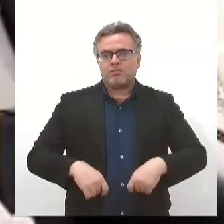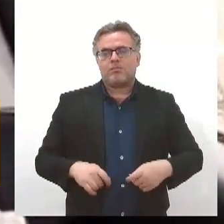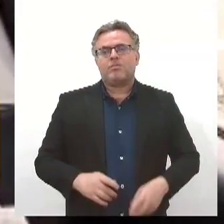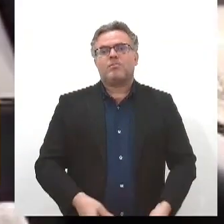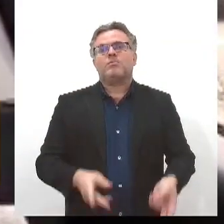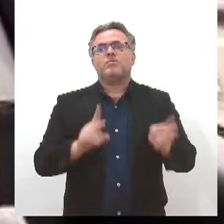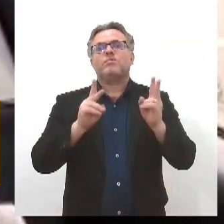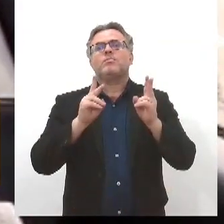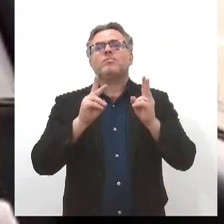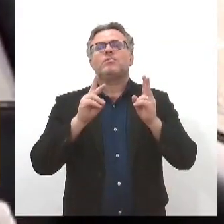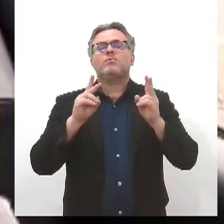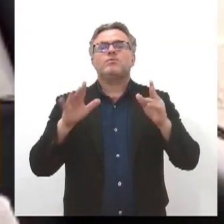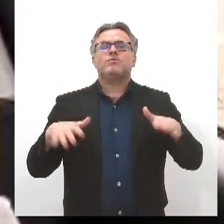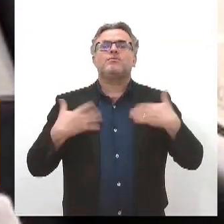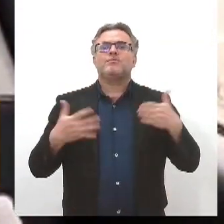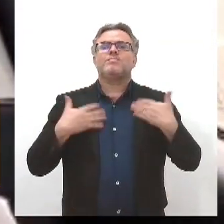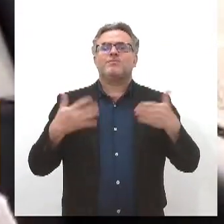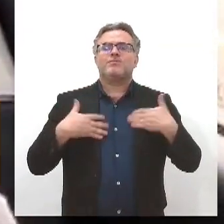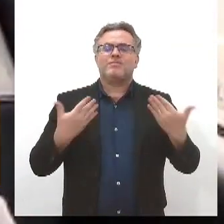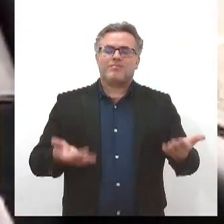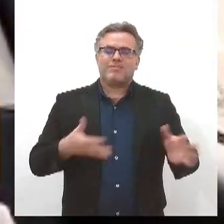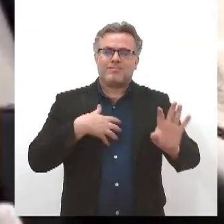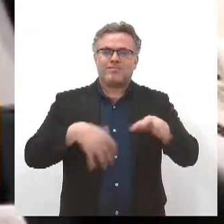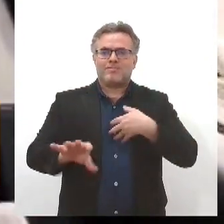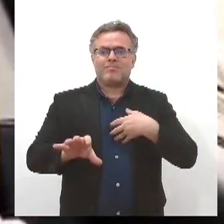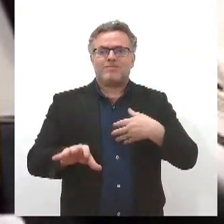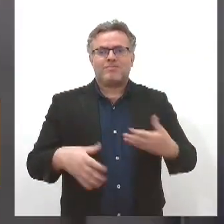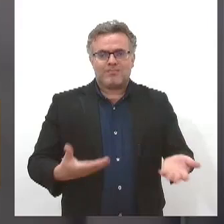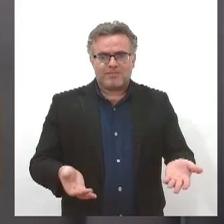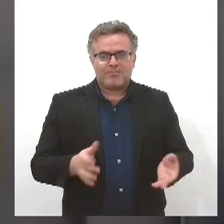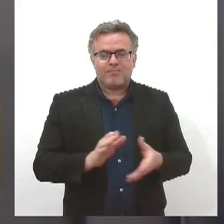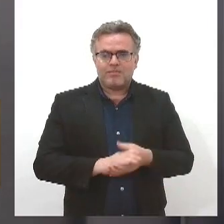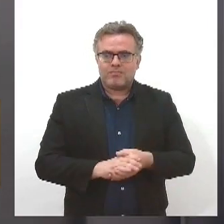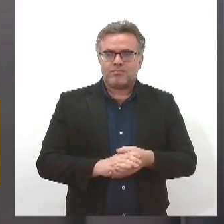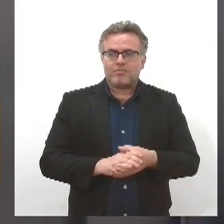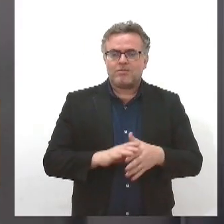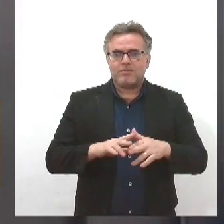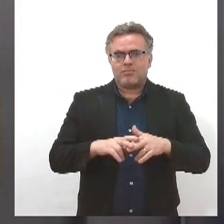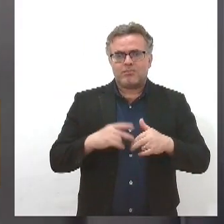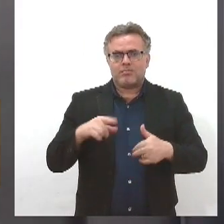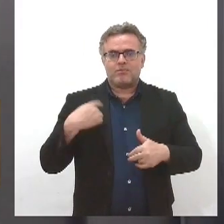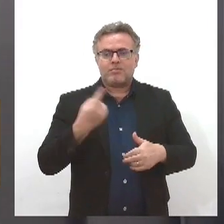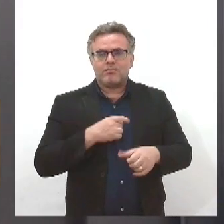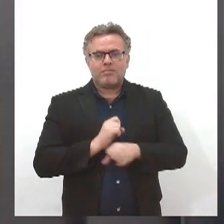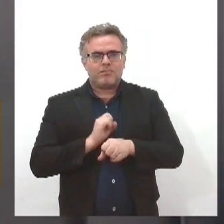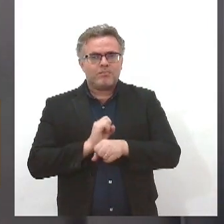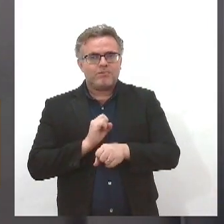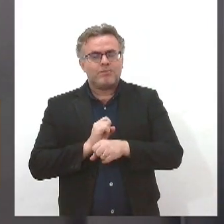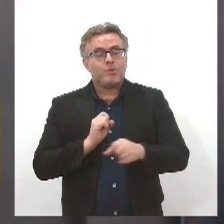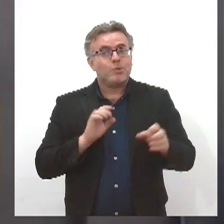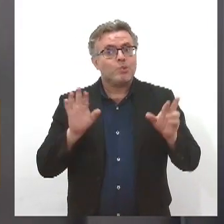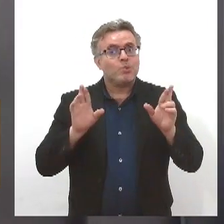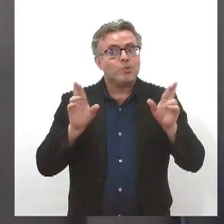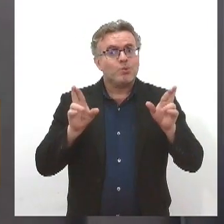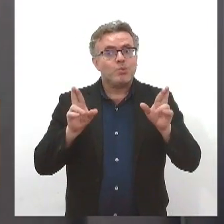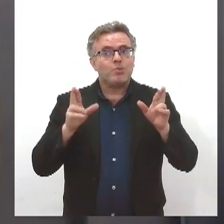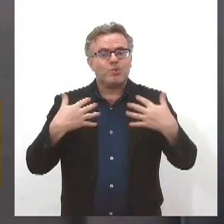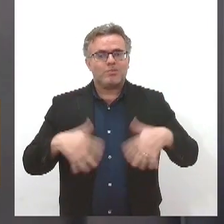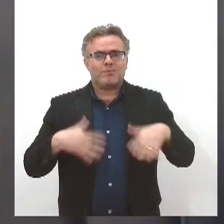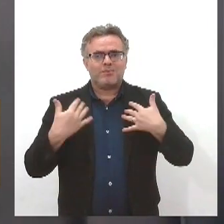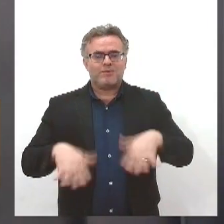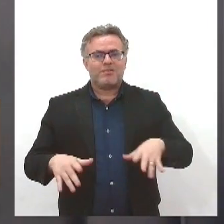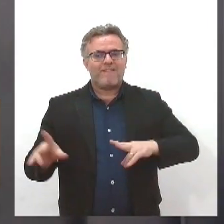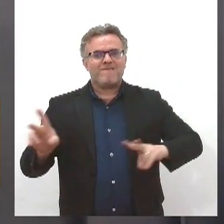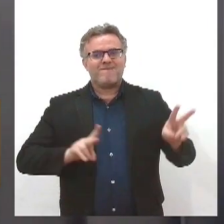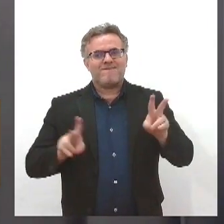extravasar as energias. Isso mesmo. Então a gente já vai ficar no aguardo, na expectativa para esse grande carnaval, essa